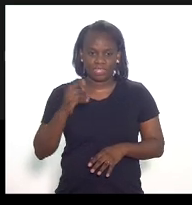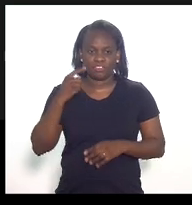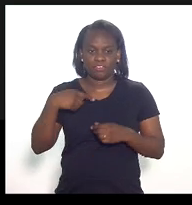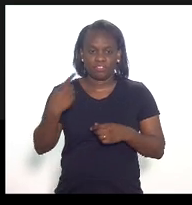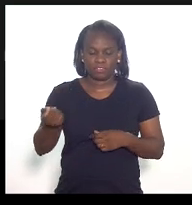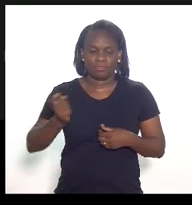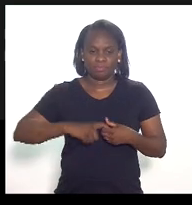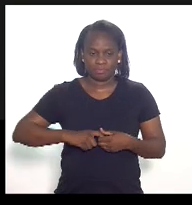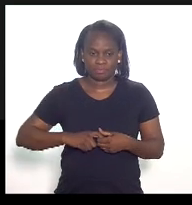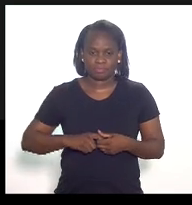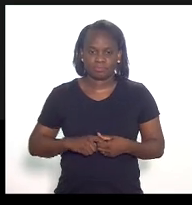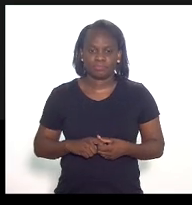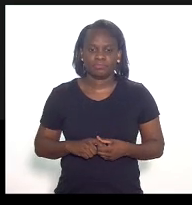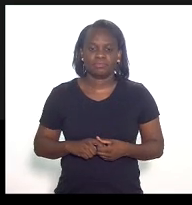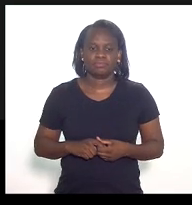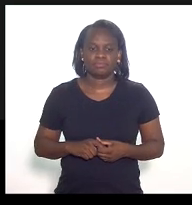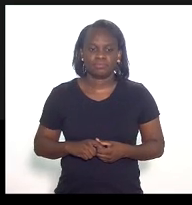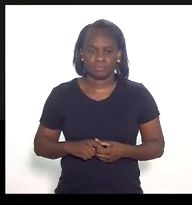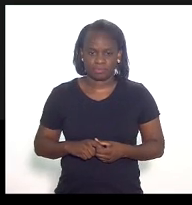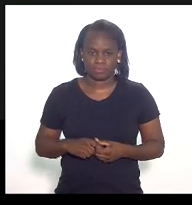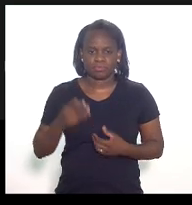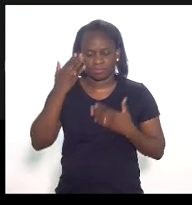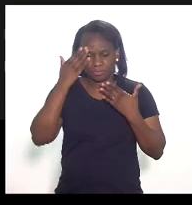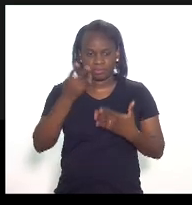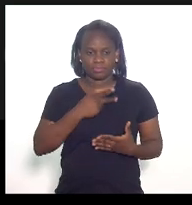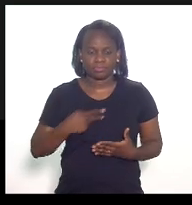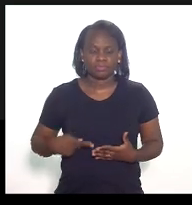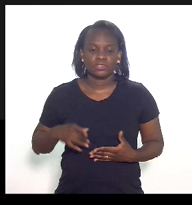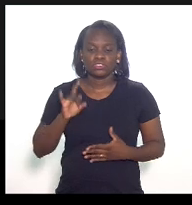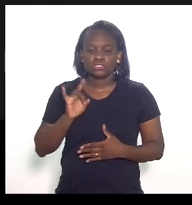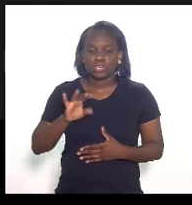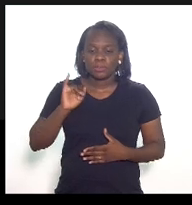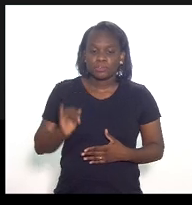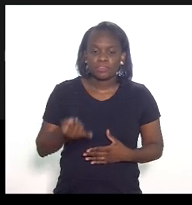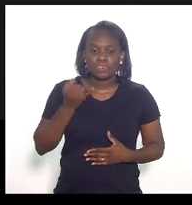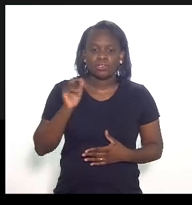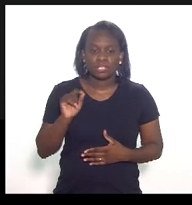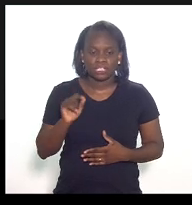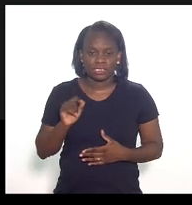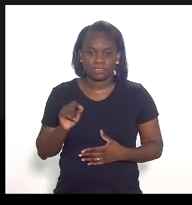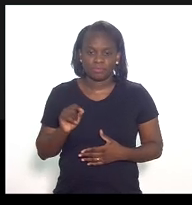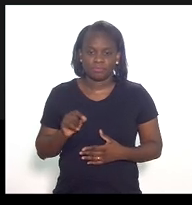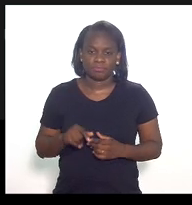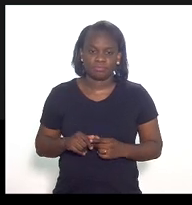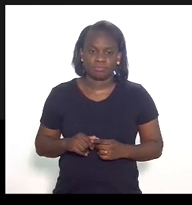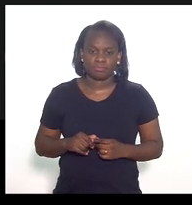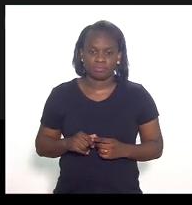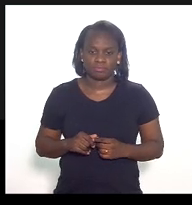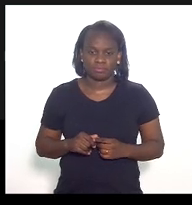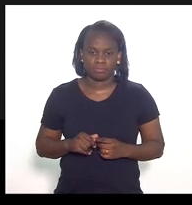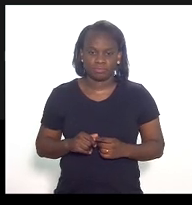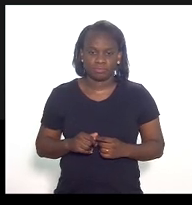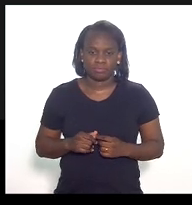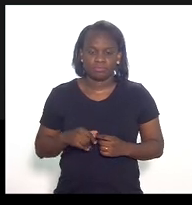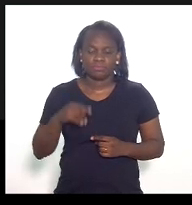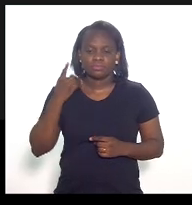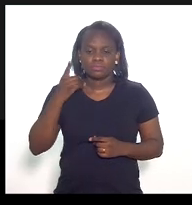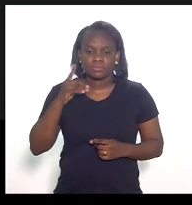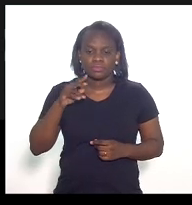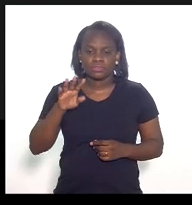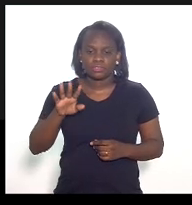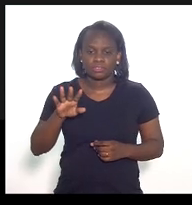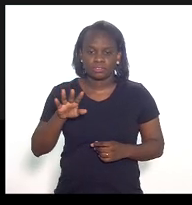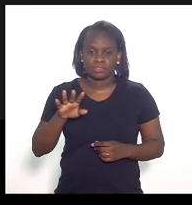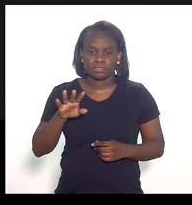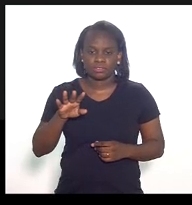semana que vem. Obrigada, presidente. Eu só aproveitando aqui, eu queria fazer um registro. Deputado Valdeque. Vamos